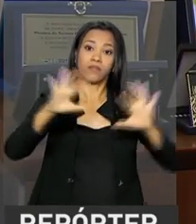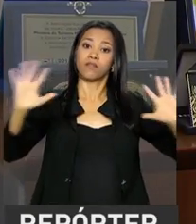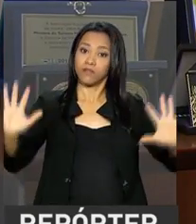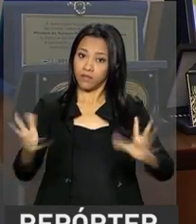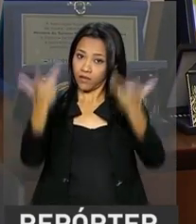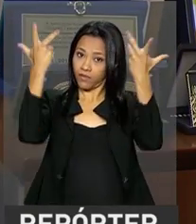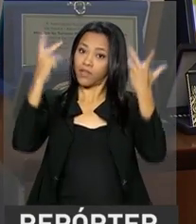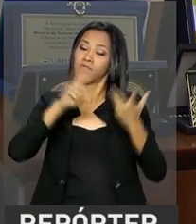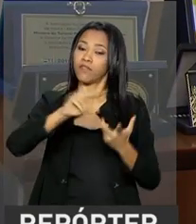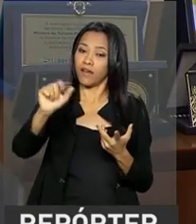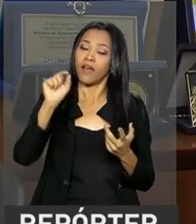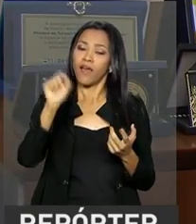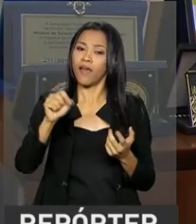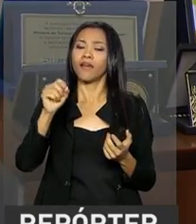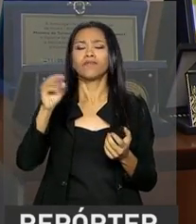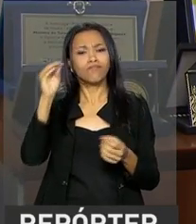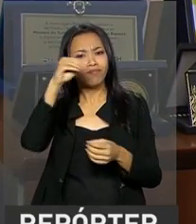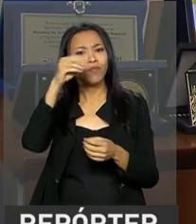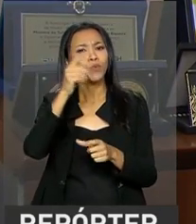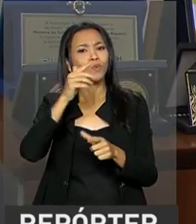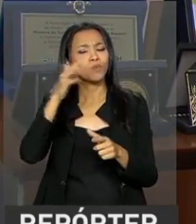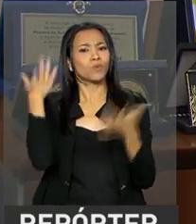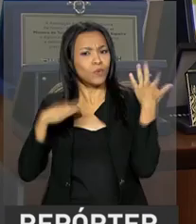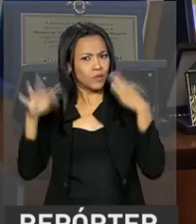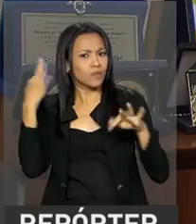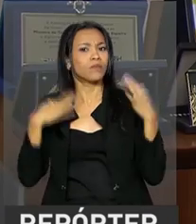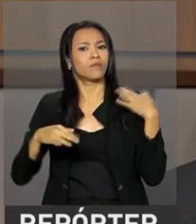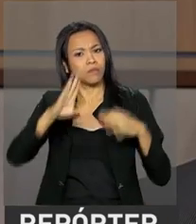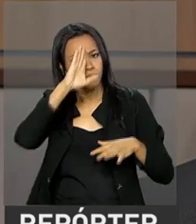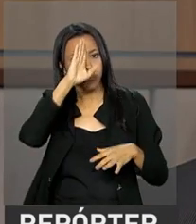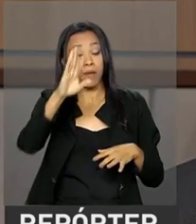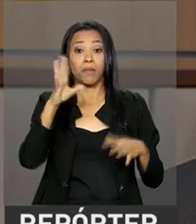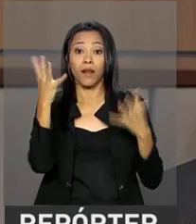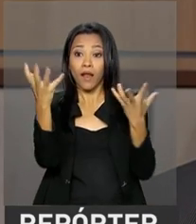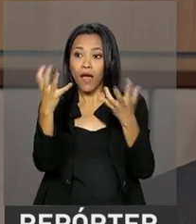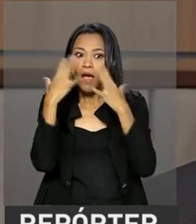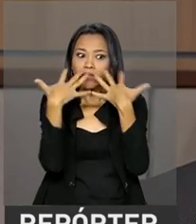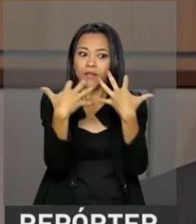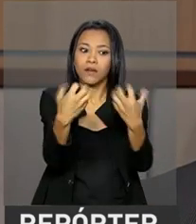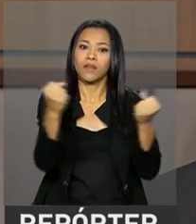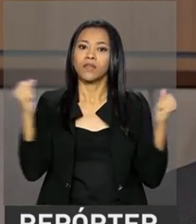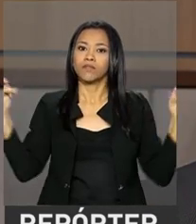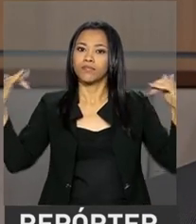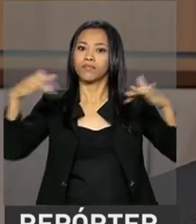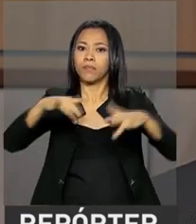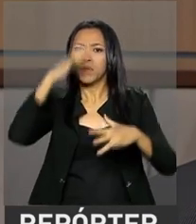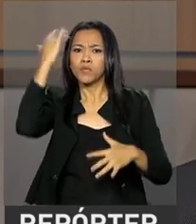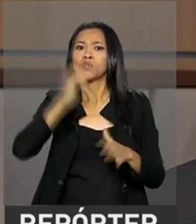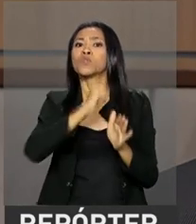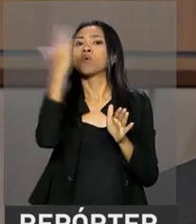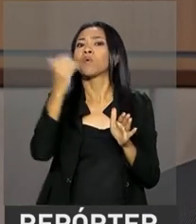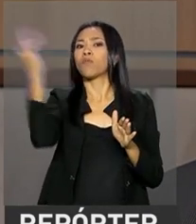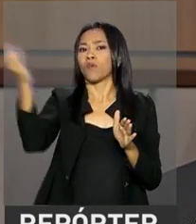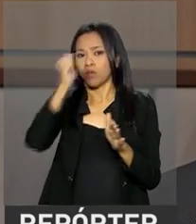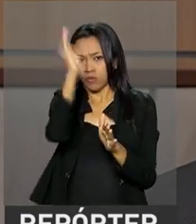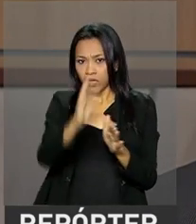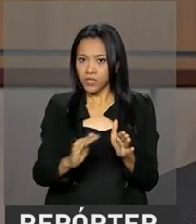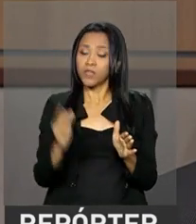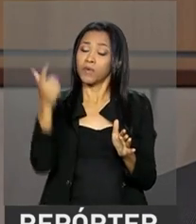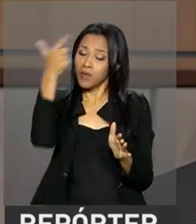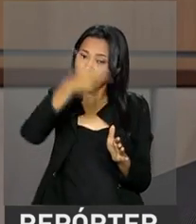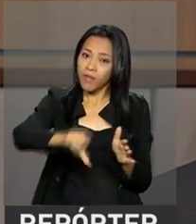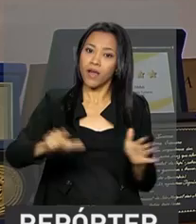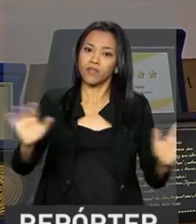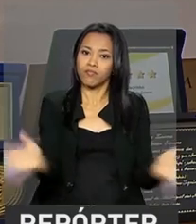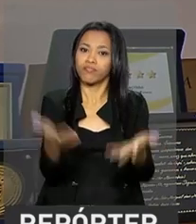transformada em um produto turístico de destaque capaz de atrair visitantes estrangeiros e estimular cada vez mais o turismo